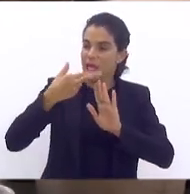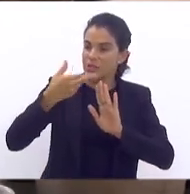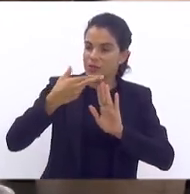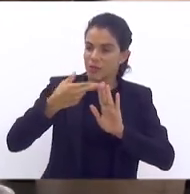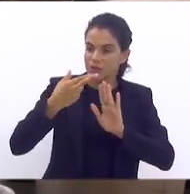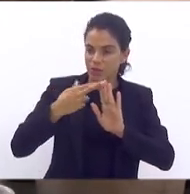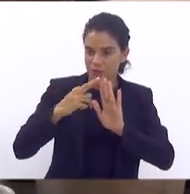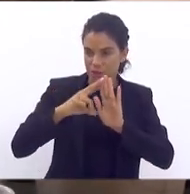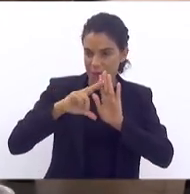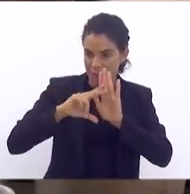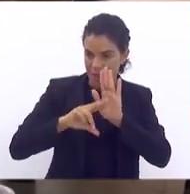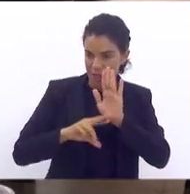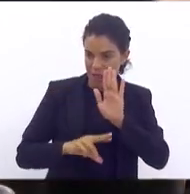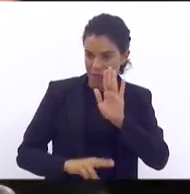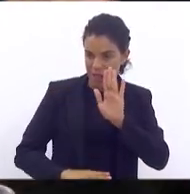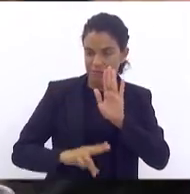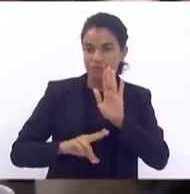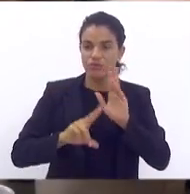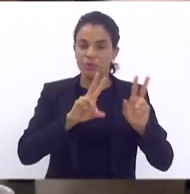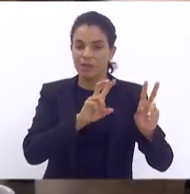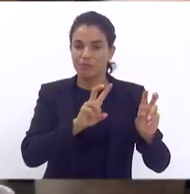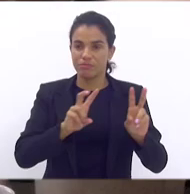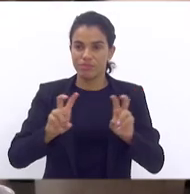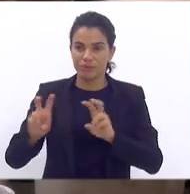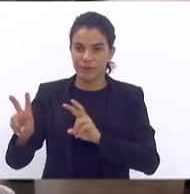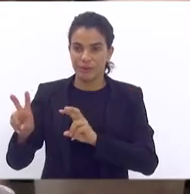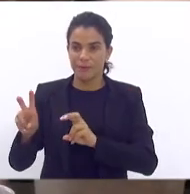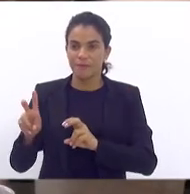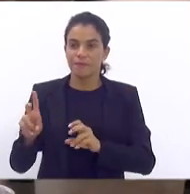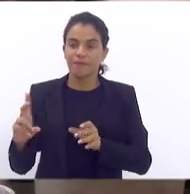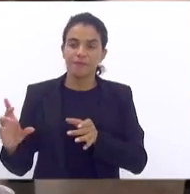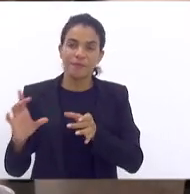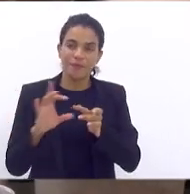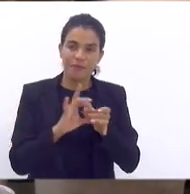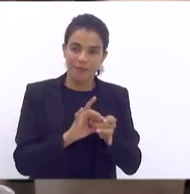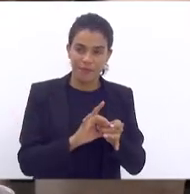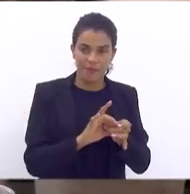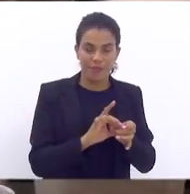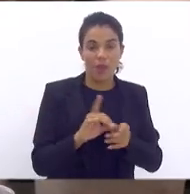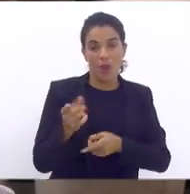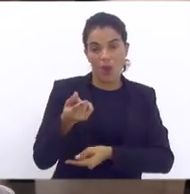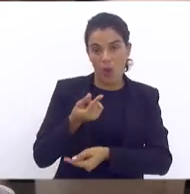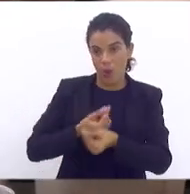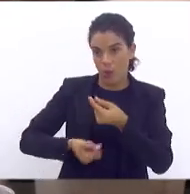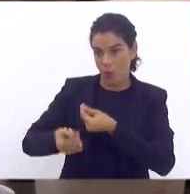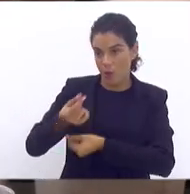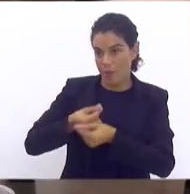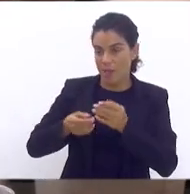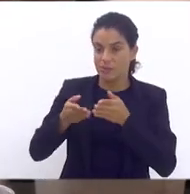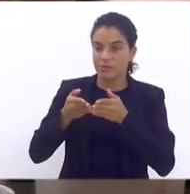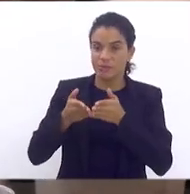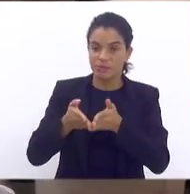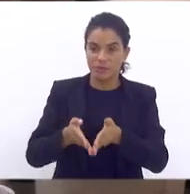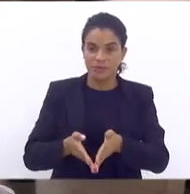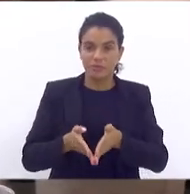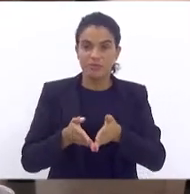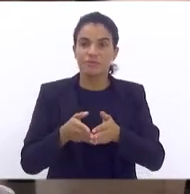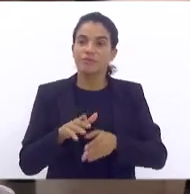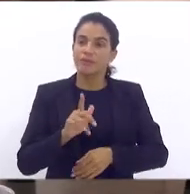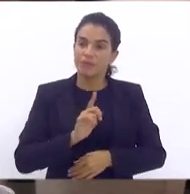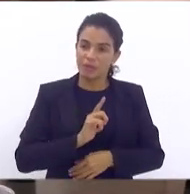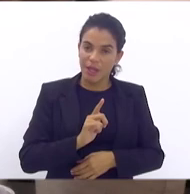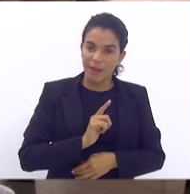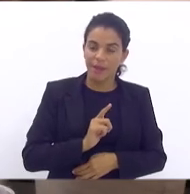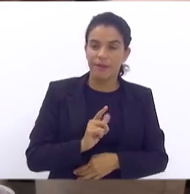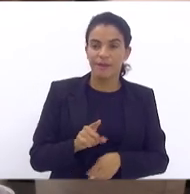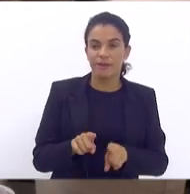diversas resoluções sobre diversos temas relacionados ao comércio marítimo, às embarcações,